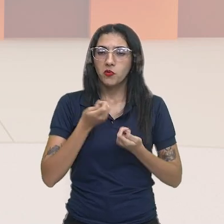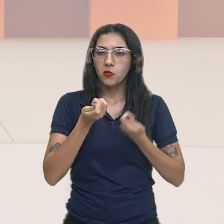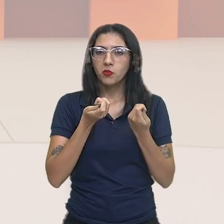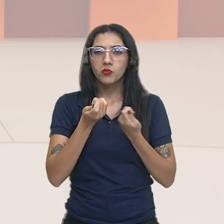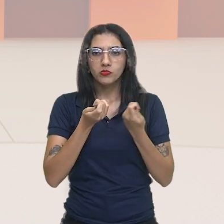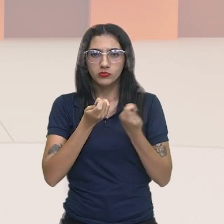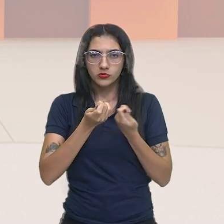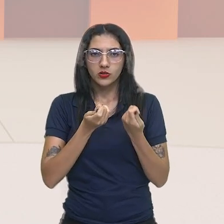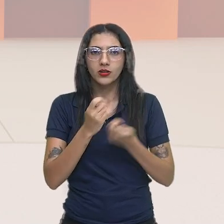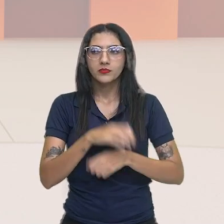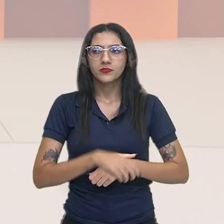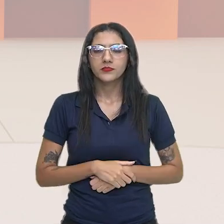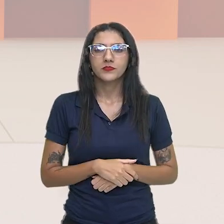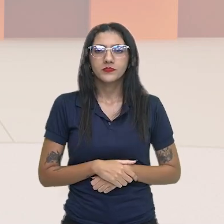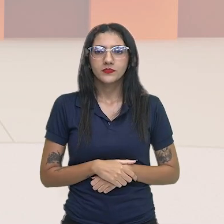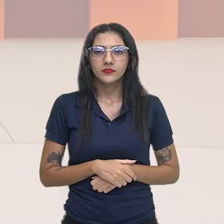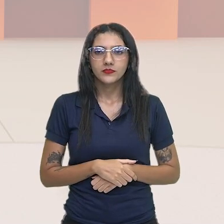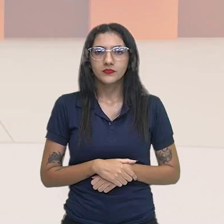de forma